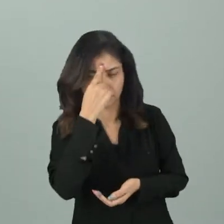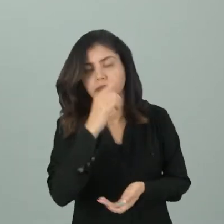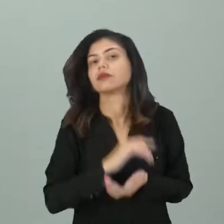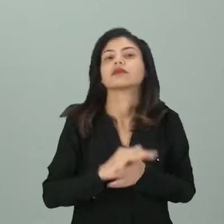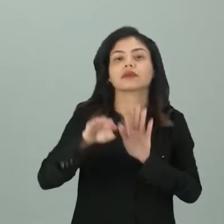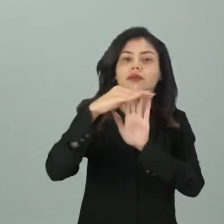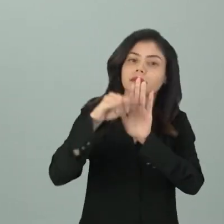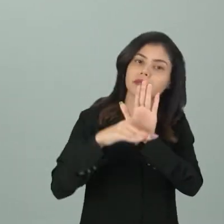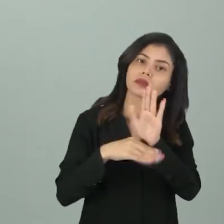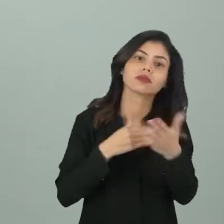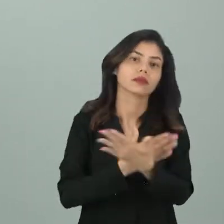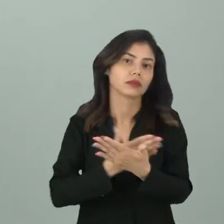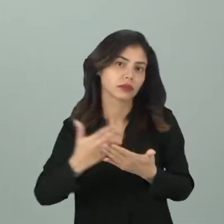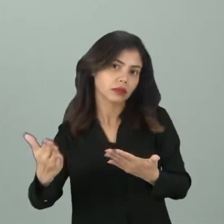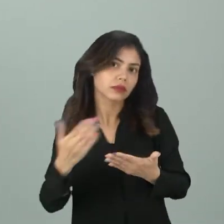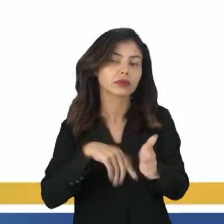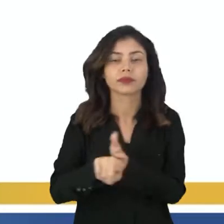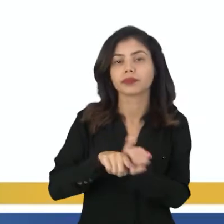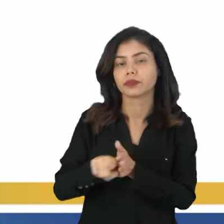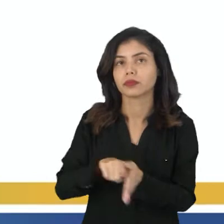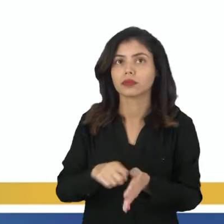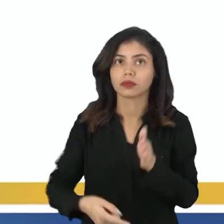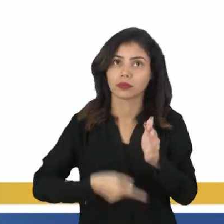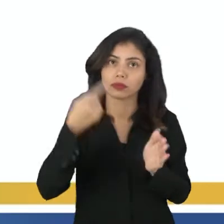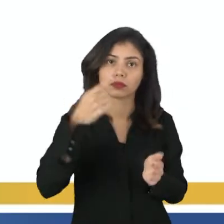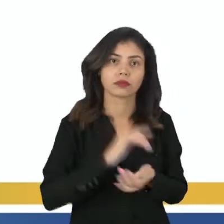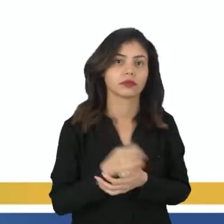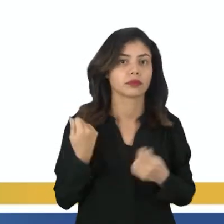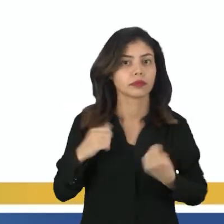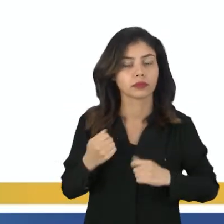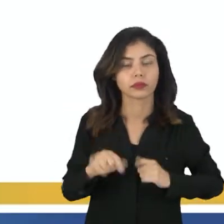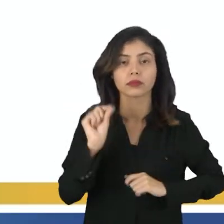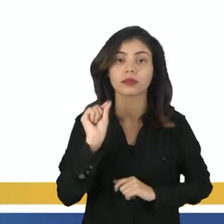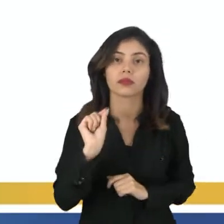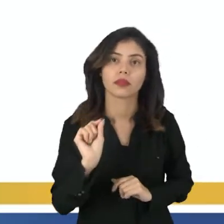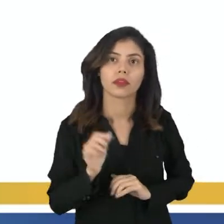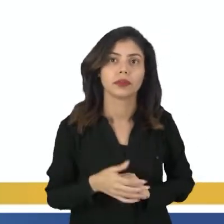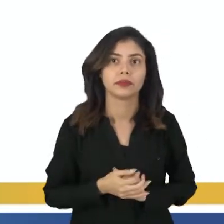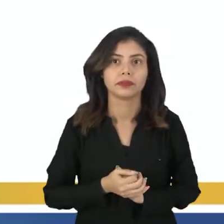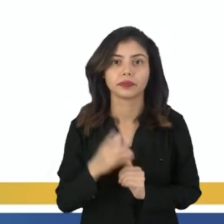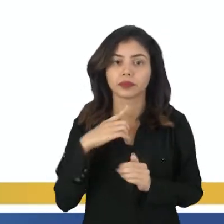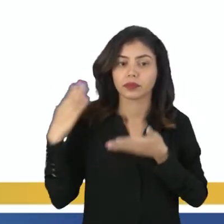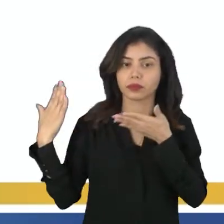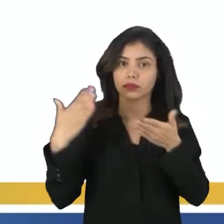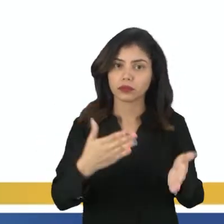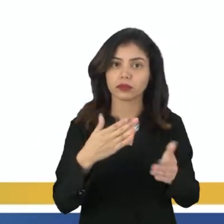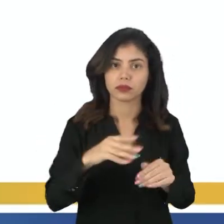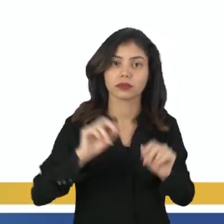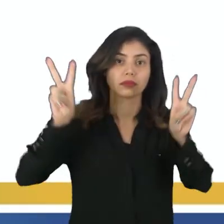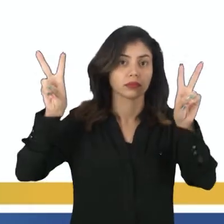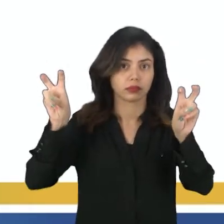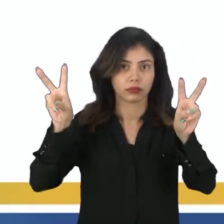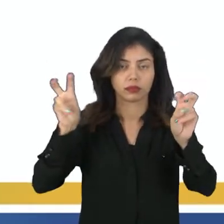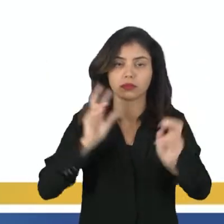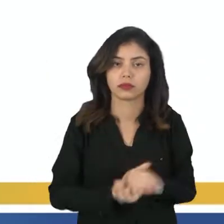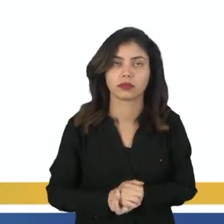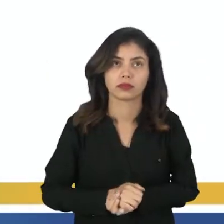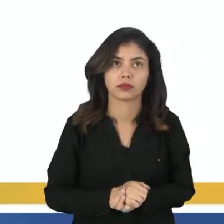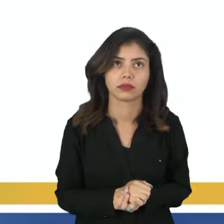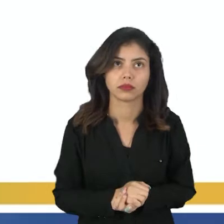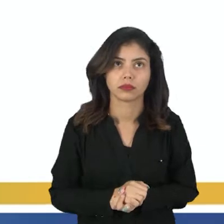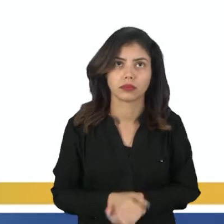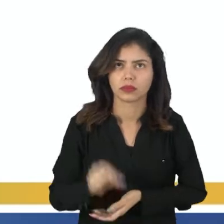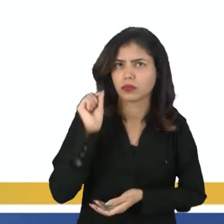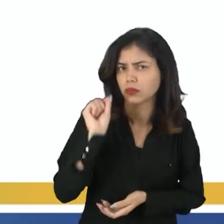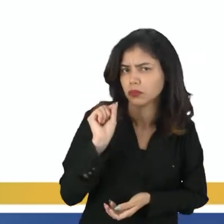as etapas iniciais de uma pesquisa, primeiro, nós devemos ter o foco no tema,